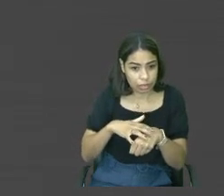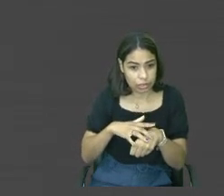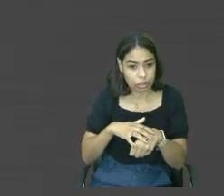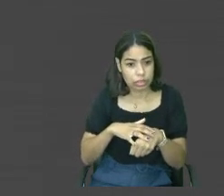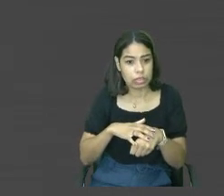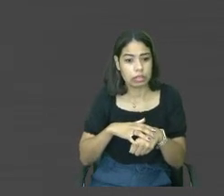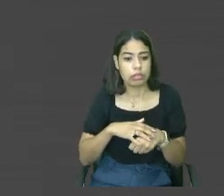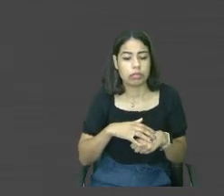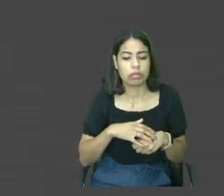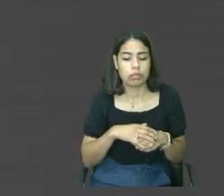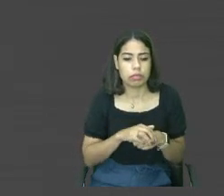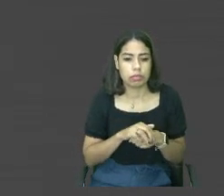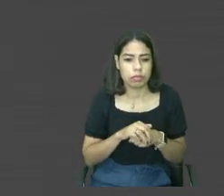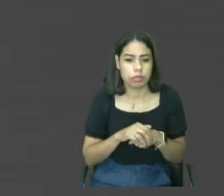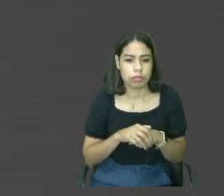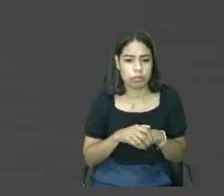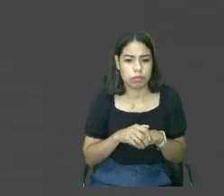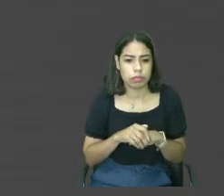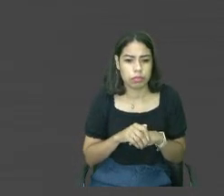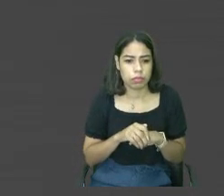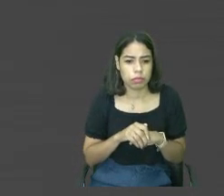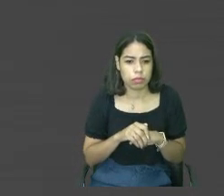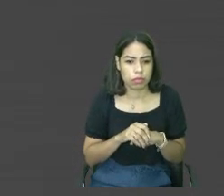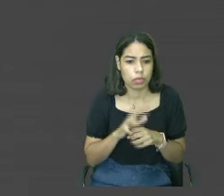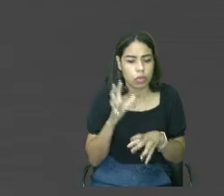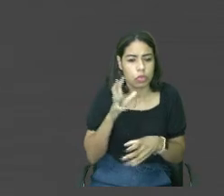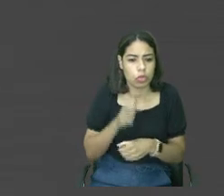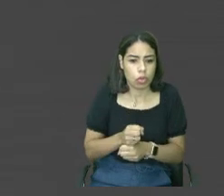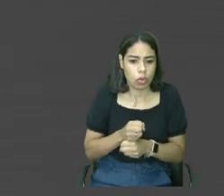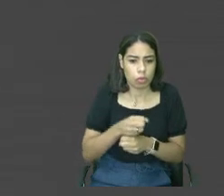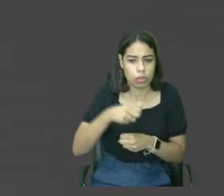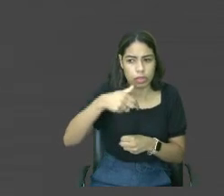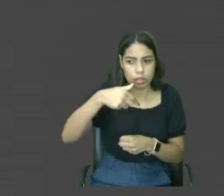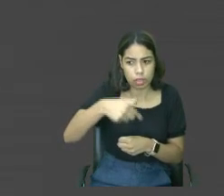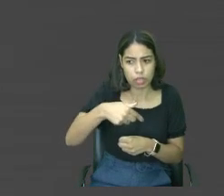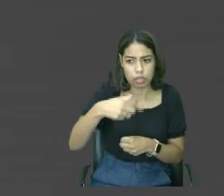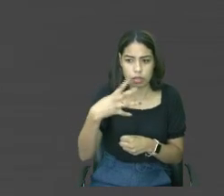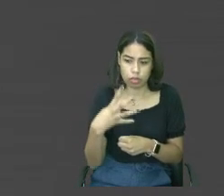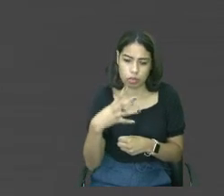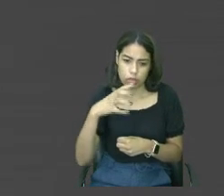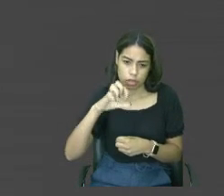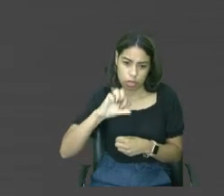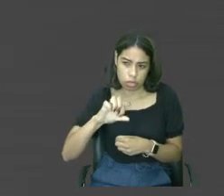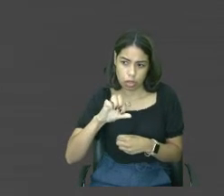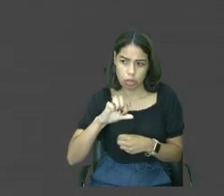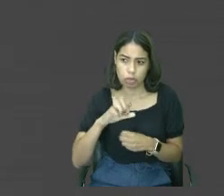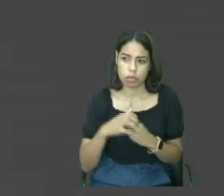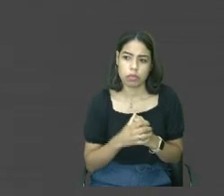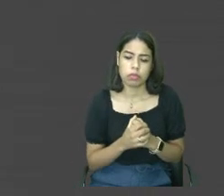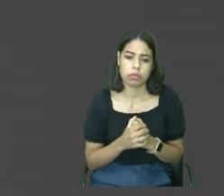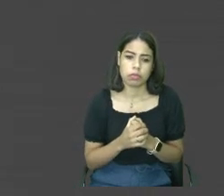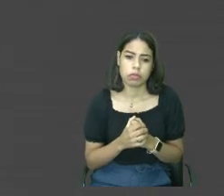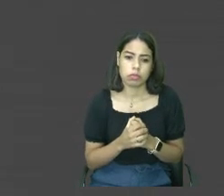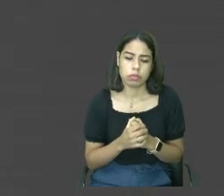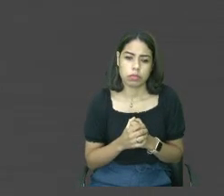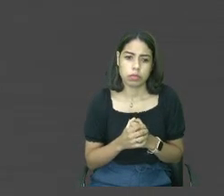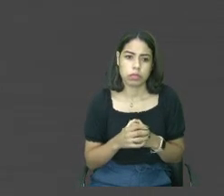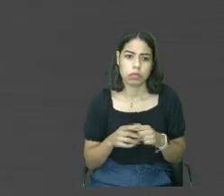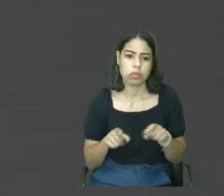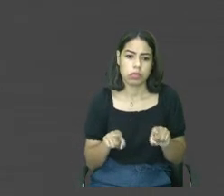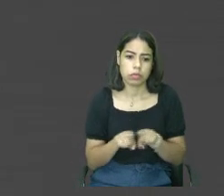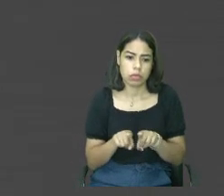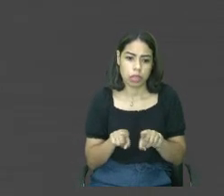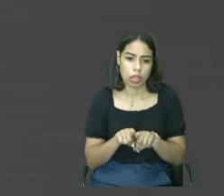pós-exposição, fizeram um total de 749 pacientes. A gente tem, nesse